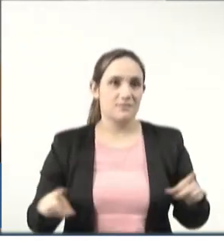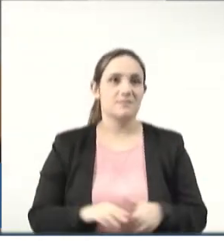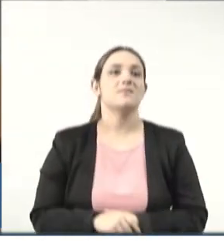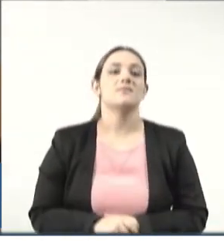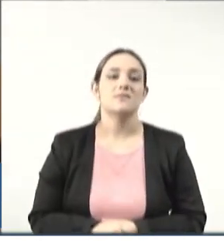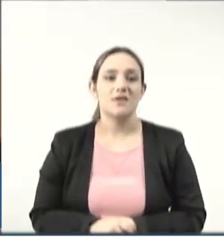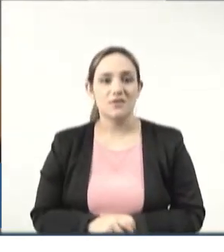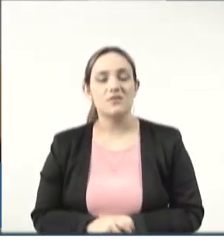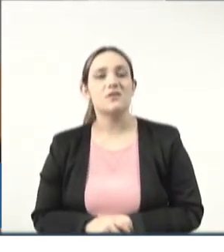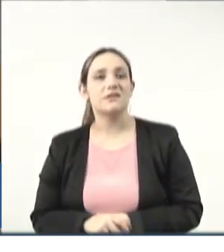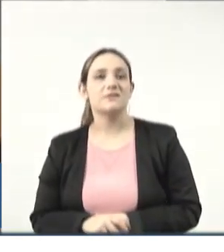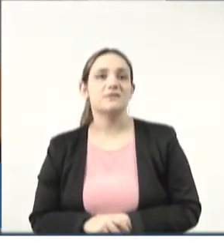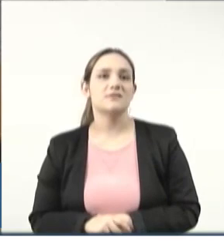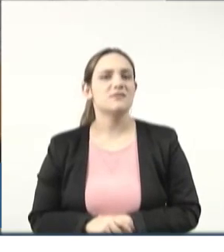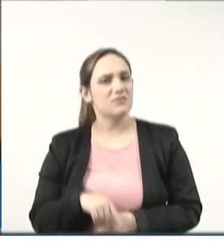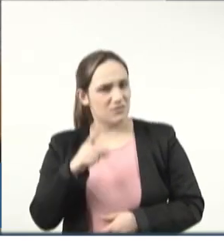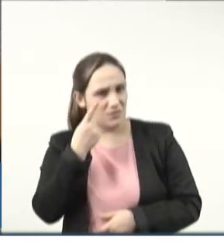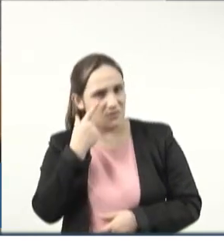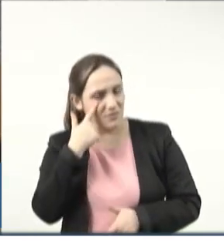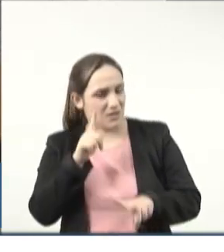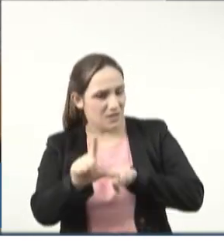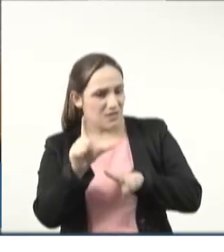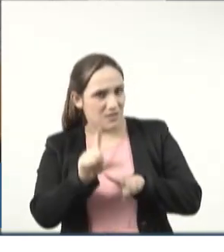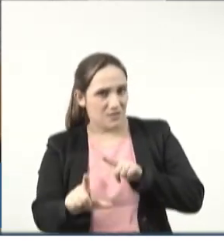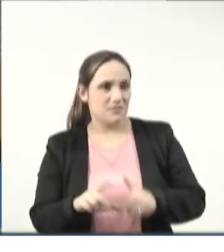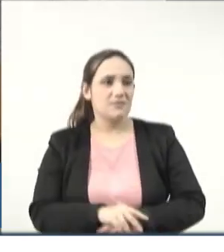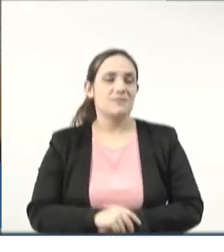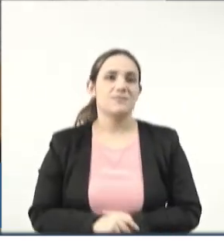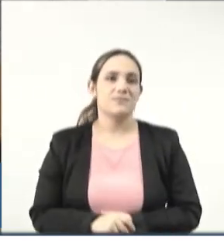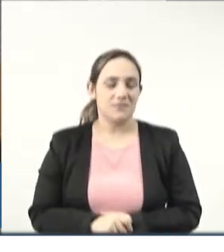as letras? Tem funk